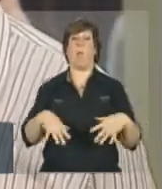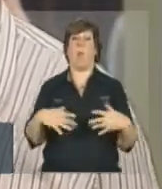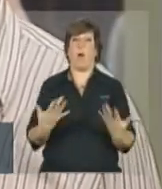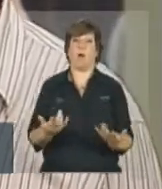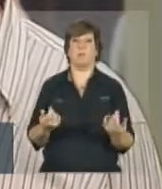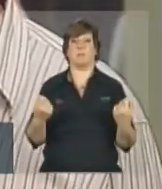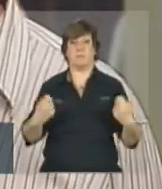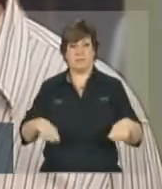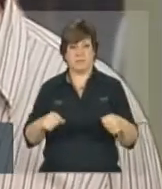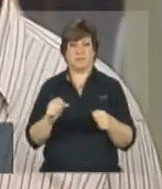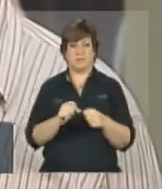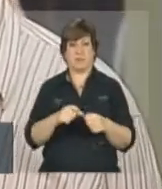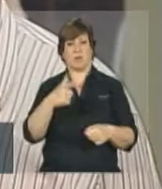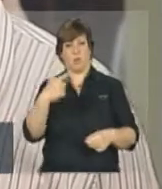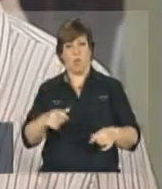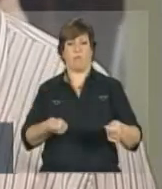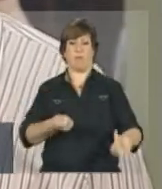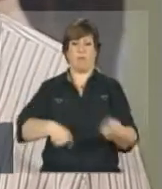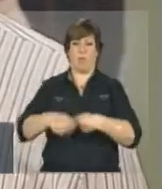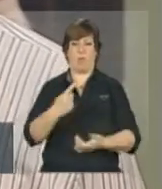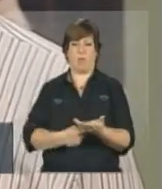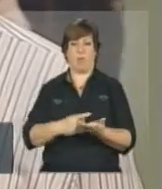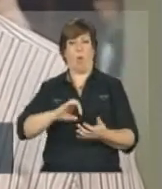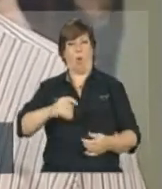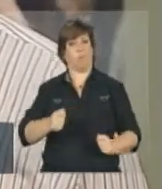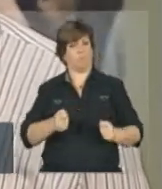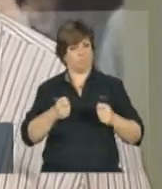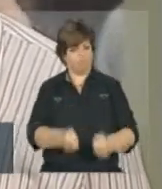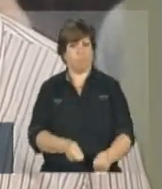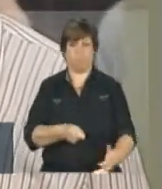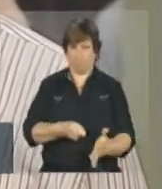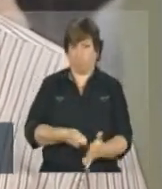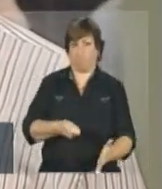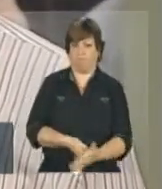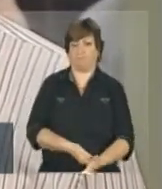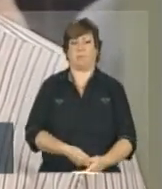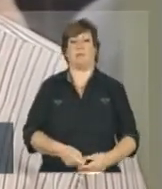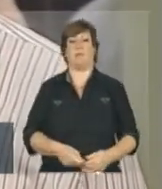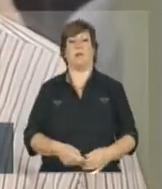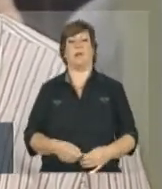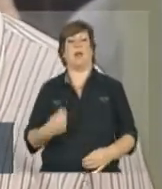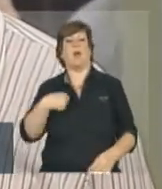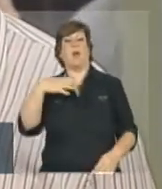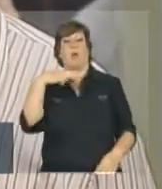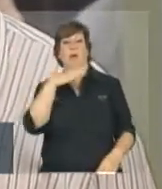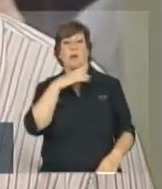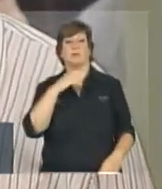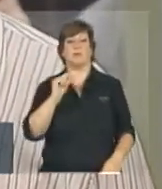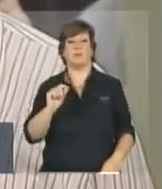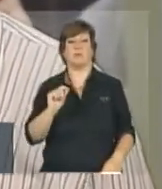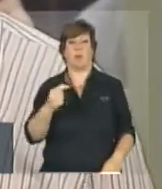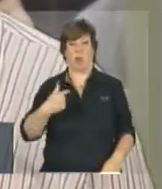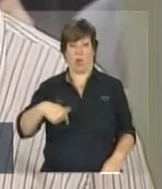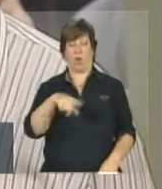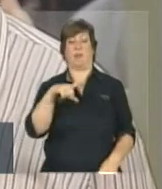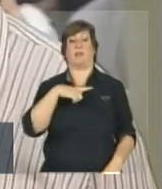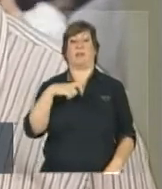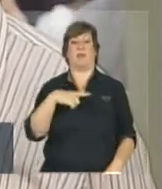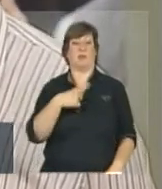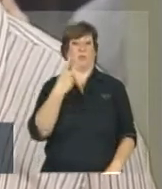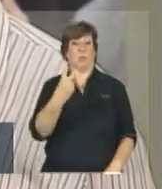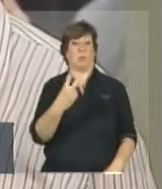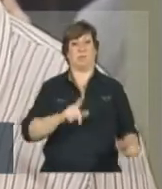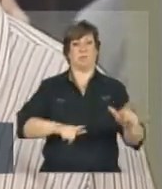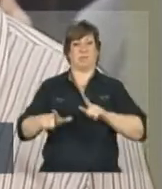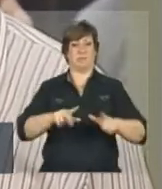caso, renegociar ou apertar, né? Acho que não a gente tem uma dupla função,